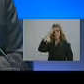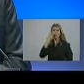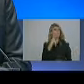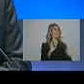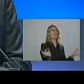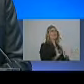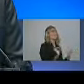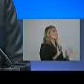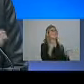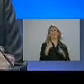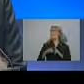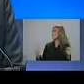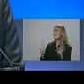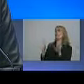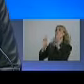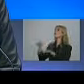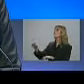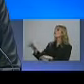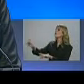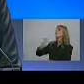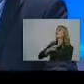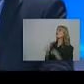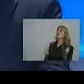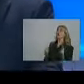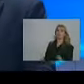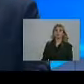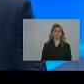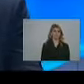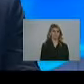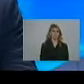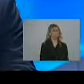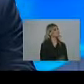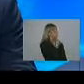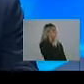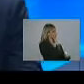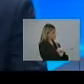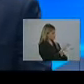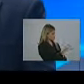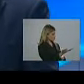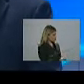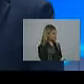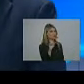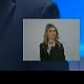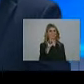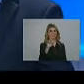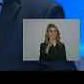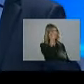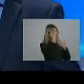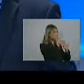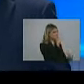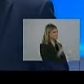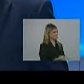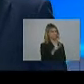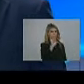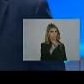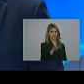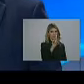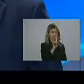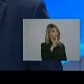não tem problema nenhum. Qual é a sua posição? Olha, muito boa noite, Sérgio. Agradecer à Rede Bandeirantes por